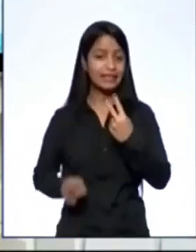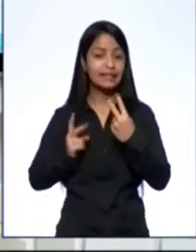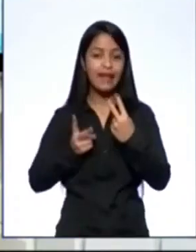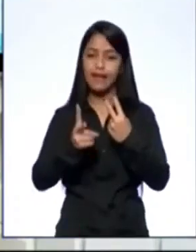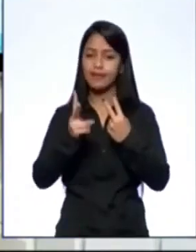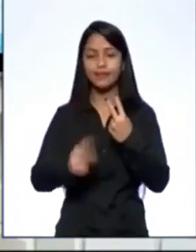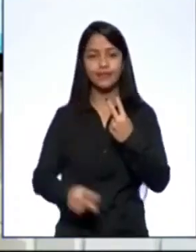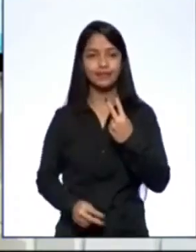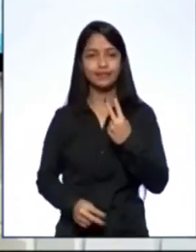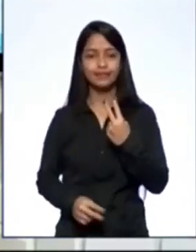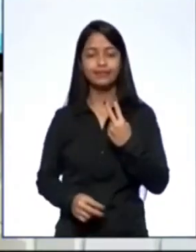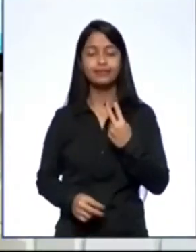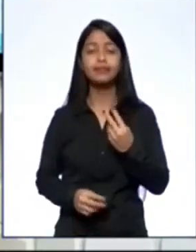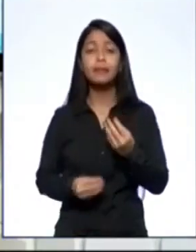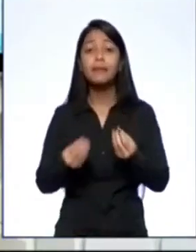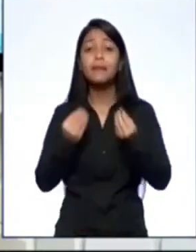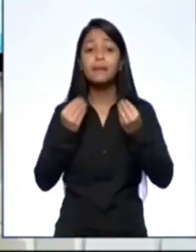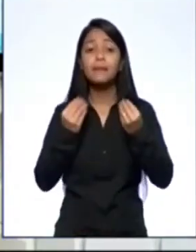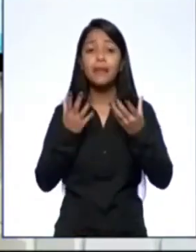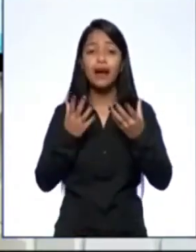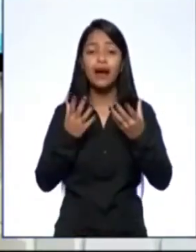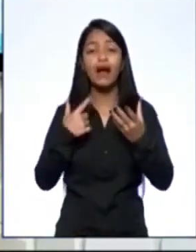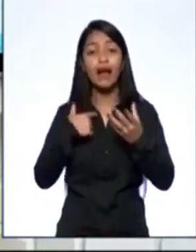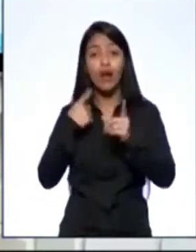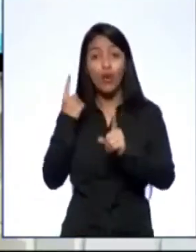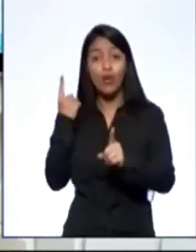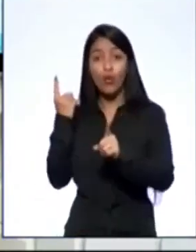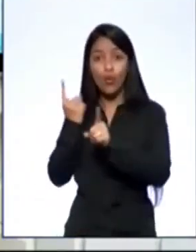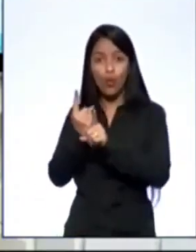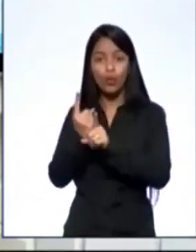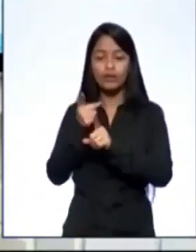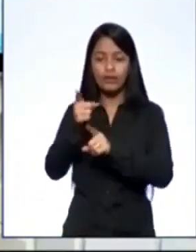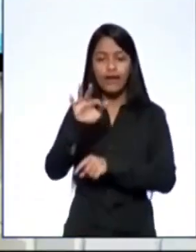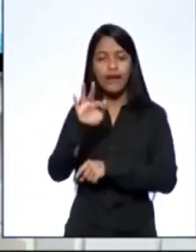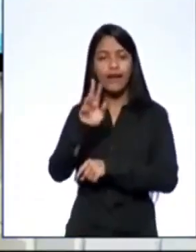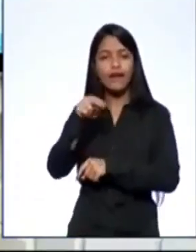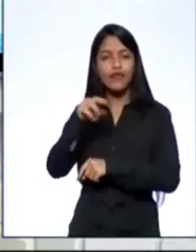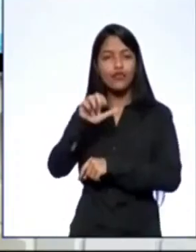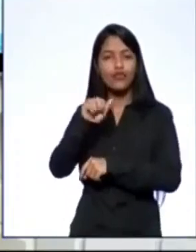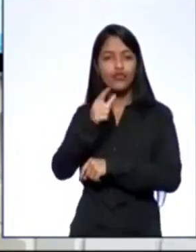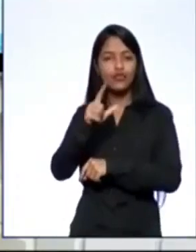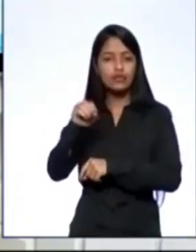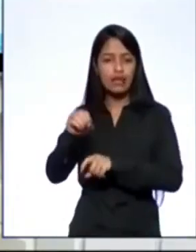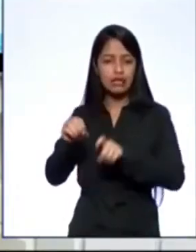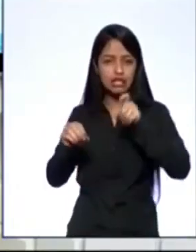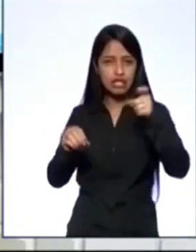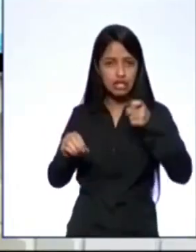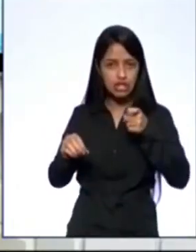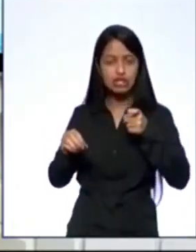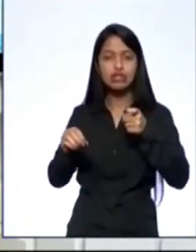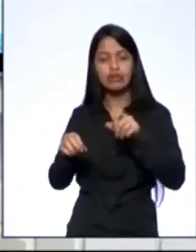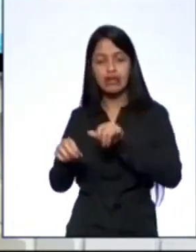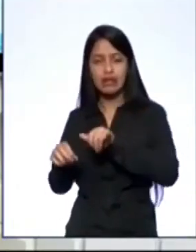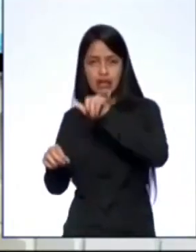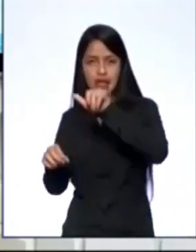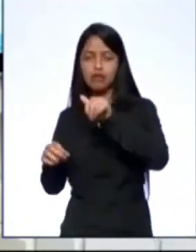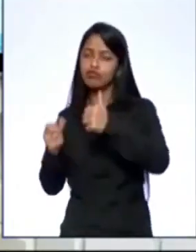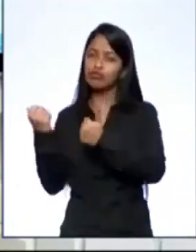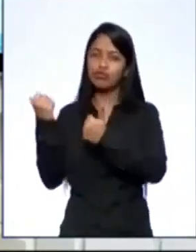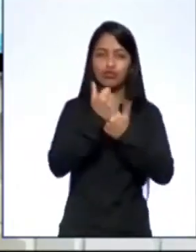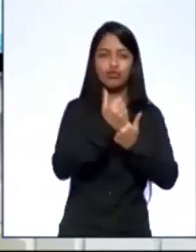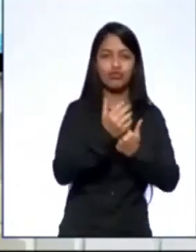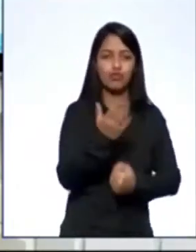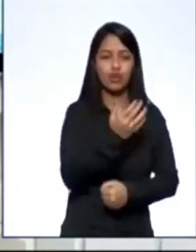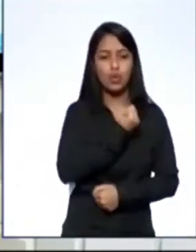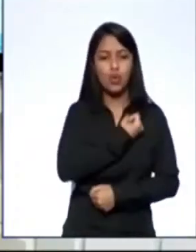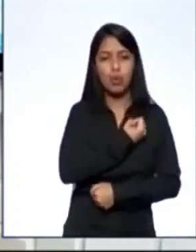sempre: mas você poder pegar o par ordenado e substituindo a fusão você pega o par ordenado XY e